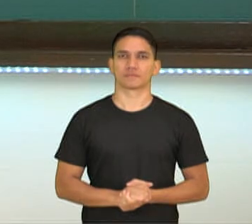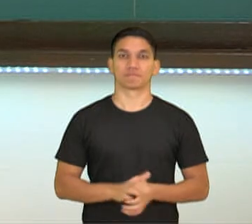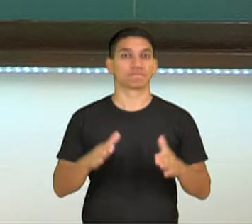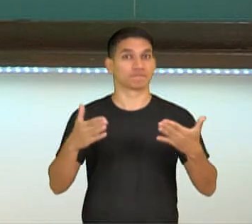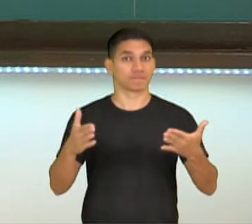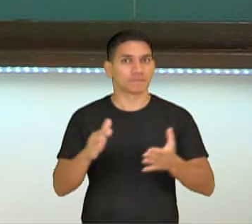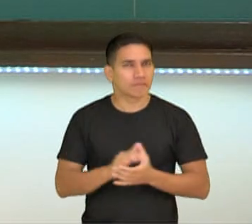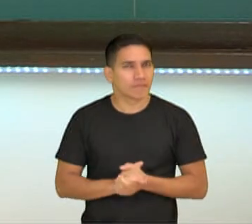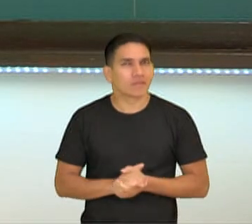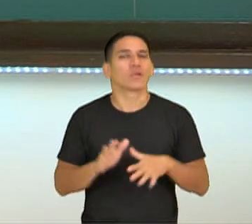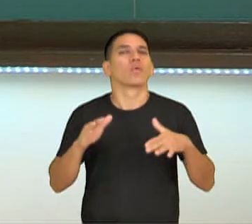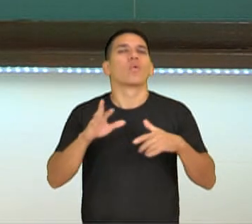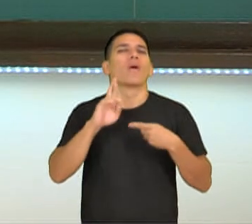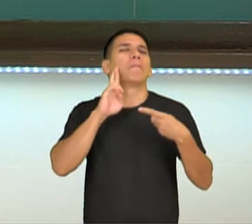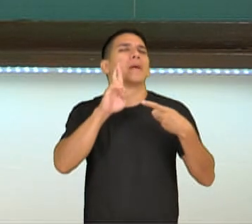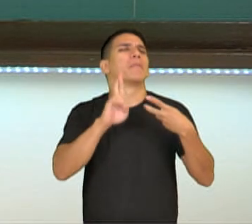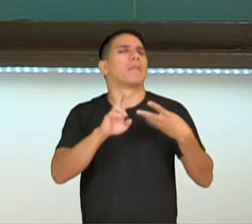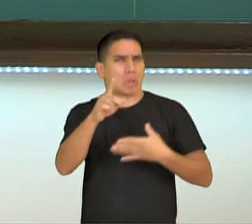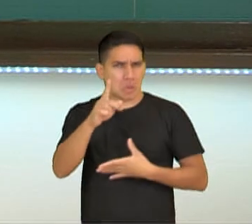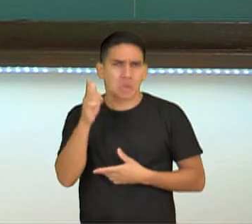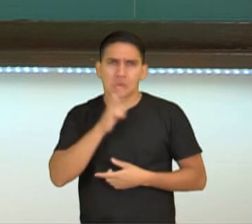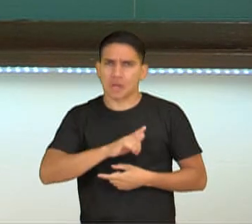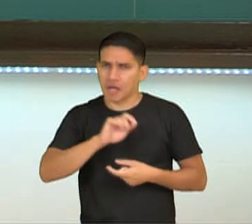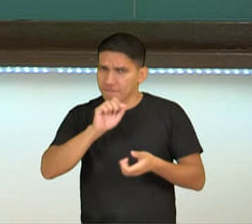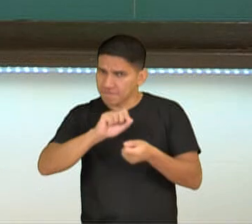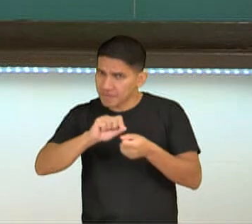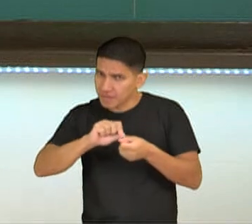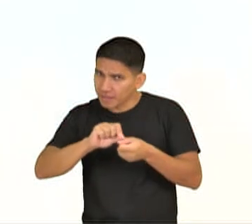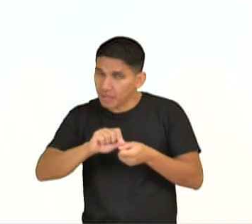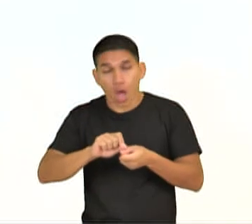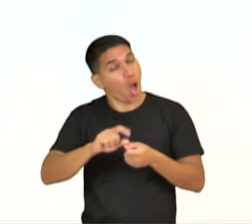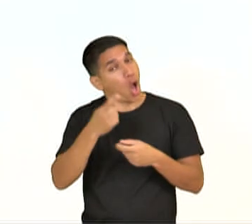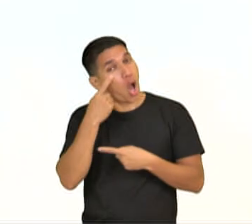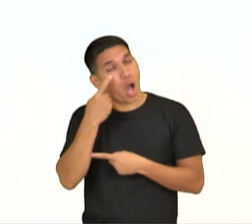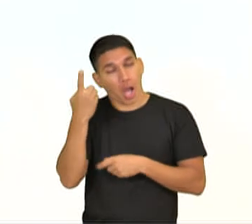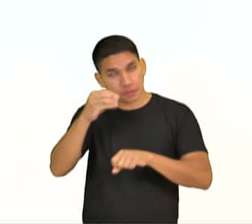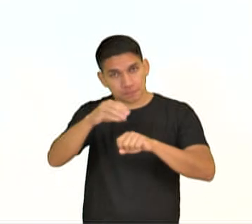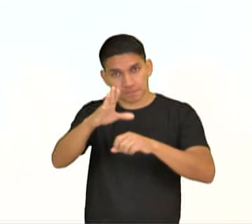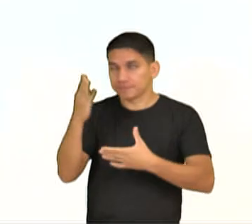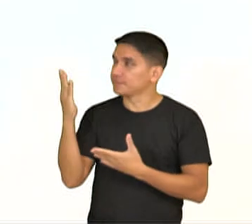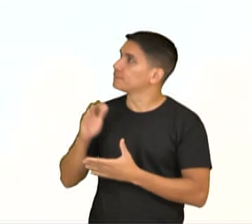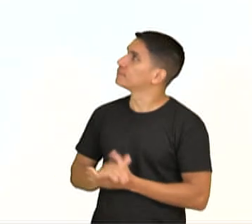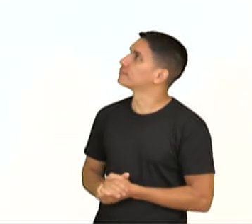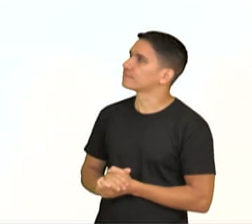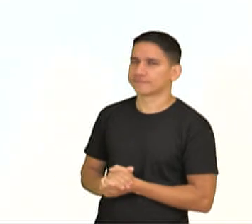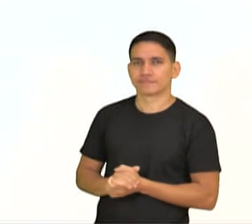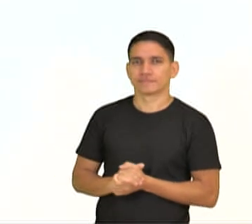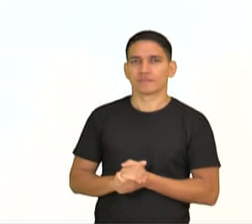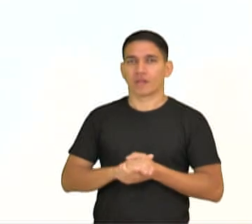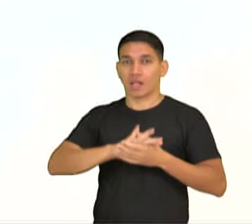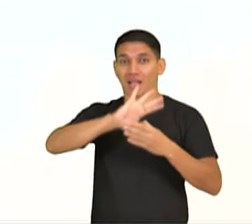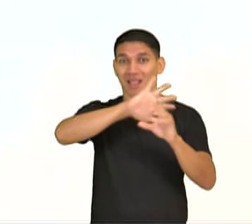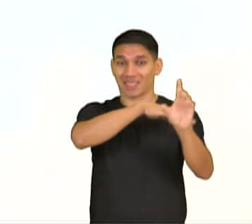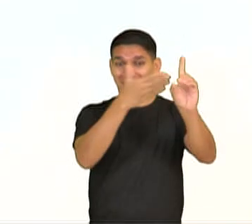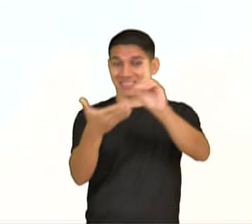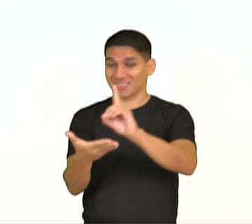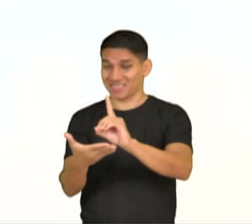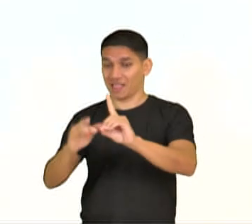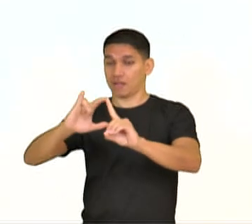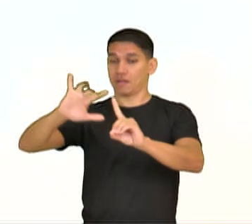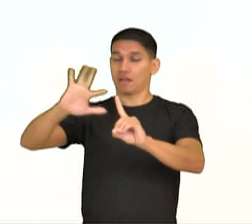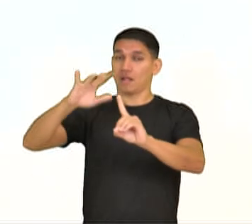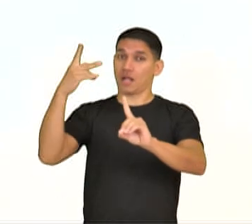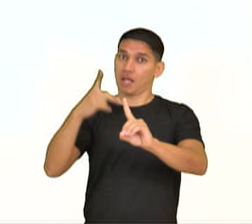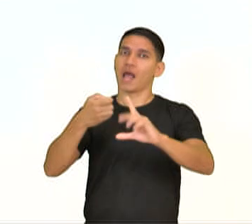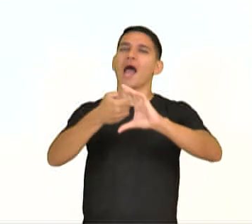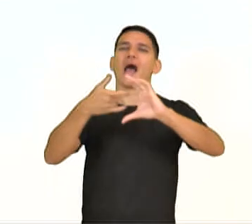Então, estudante, qual foi a resposta que você marcou? Vamos ver aqui uma possibilidade? O teocentrismo é uma das características mais importantes desse